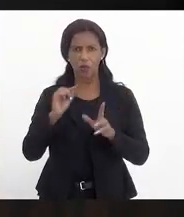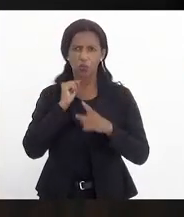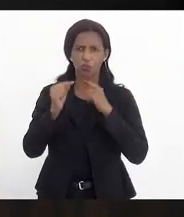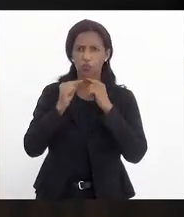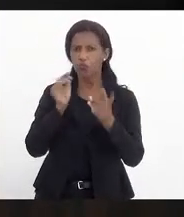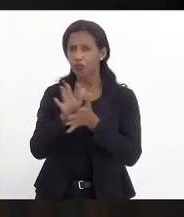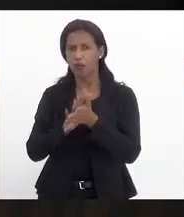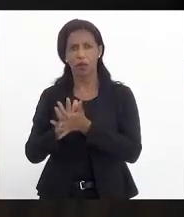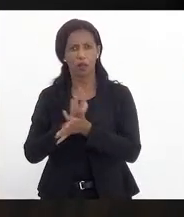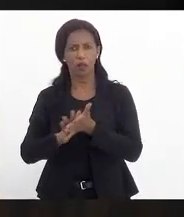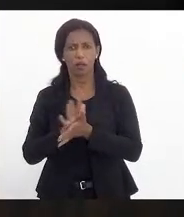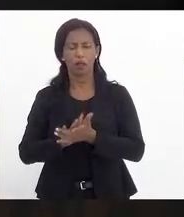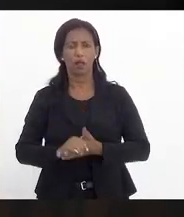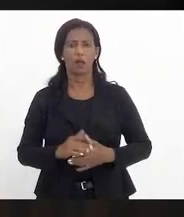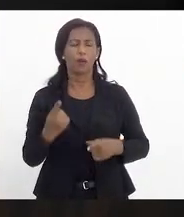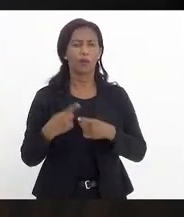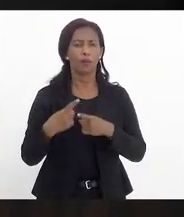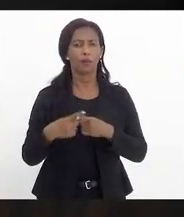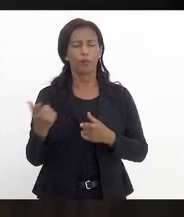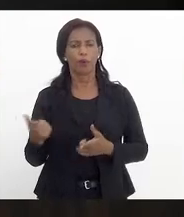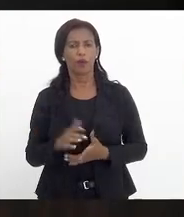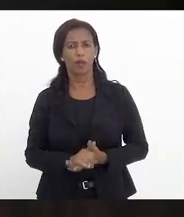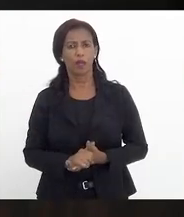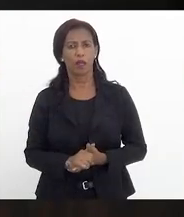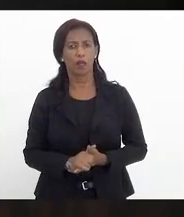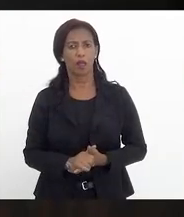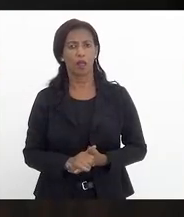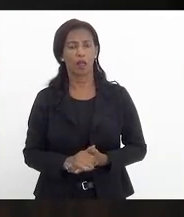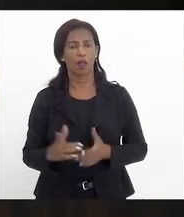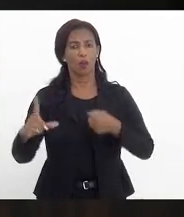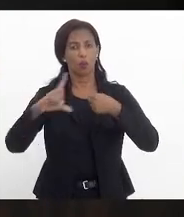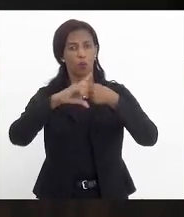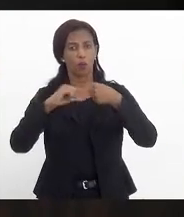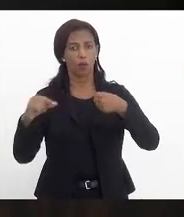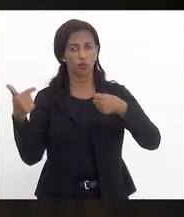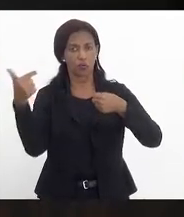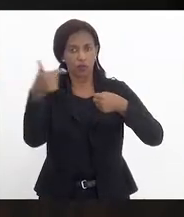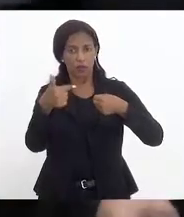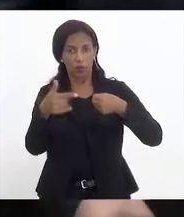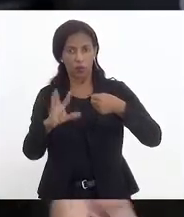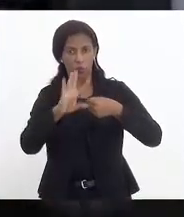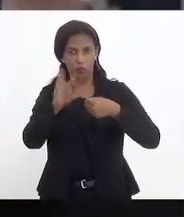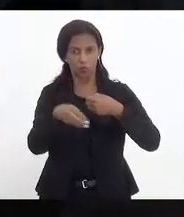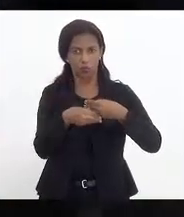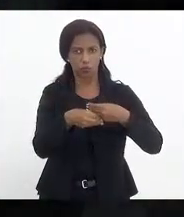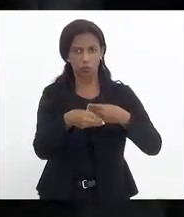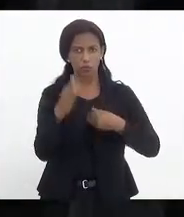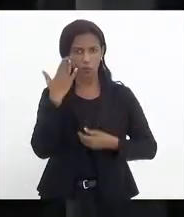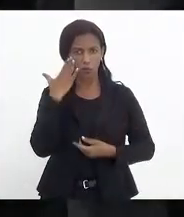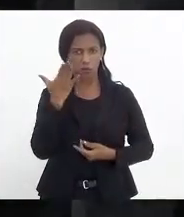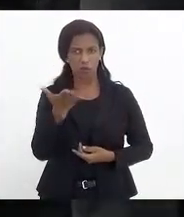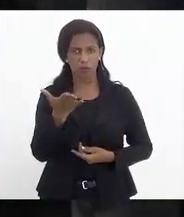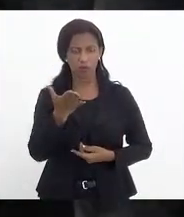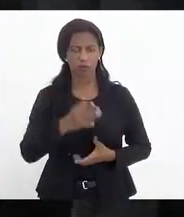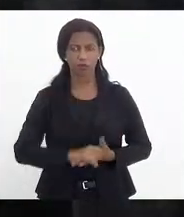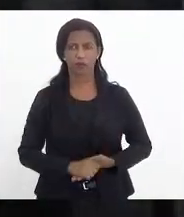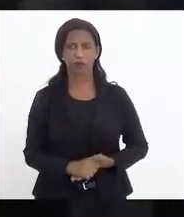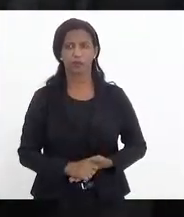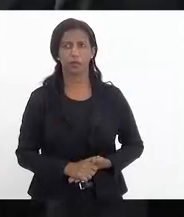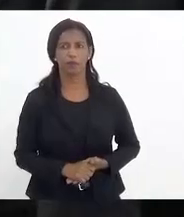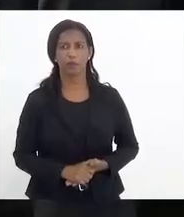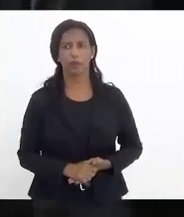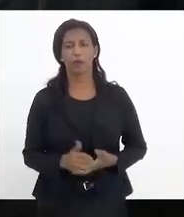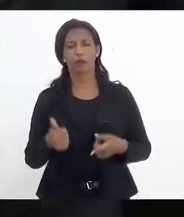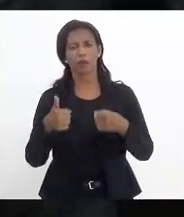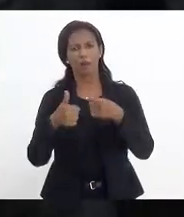porque é a ressalva ao artigo 2º. Presidente, primeiro eu